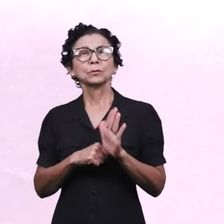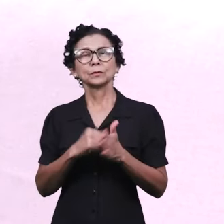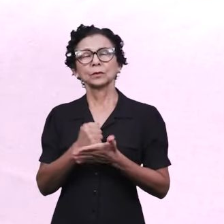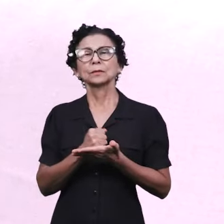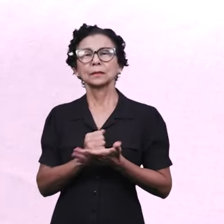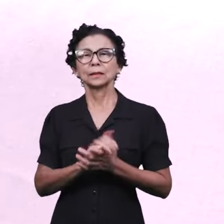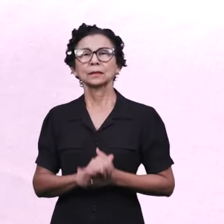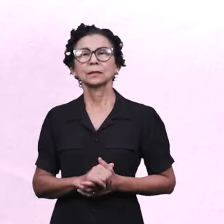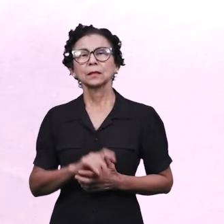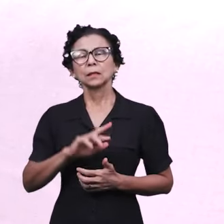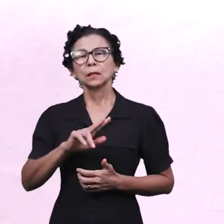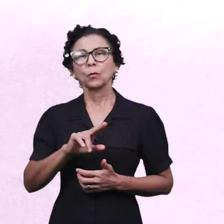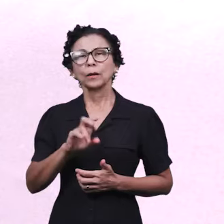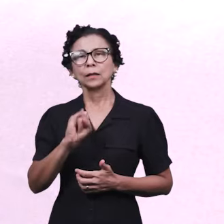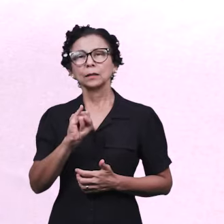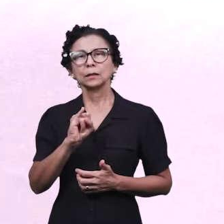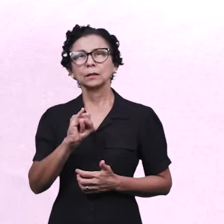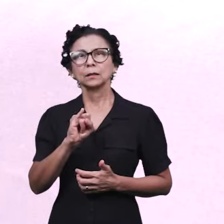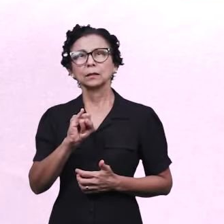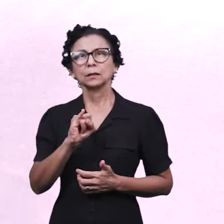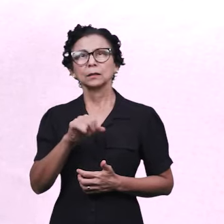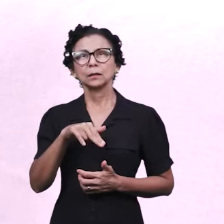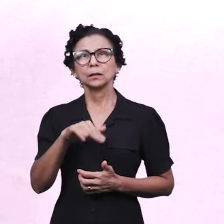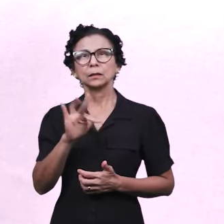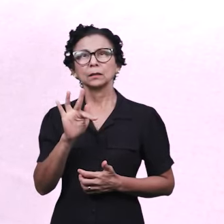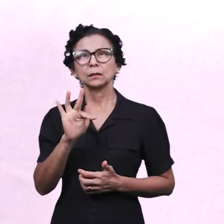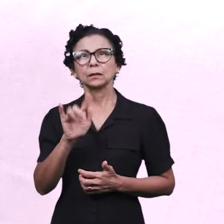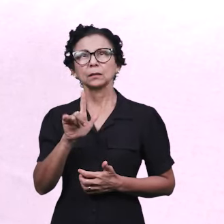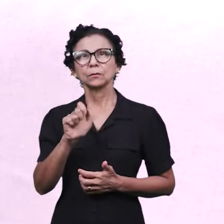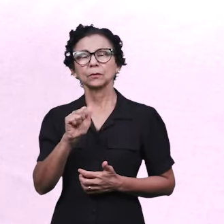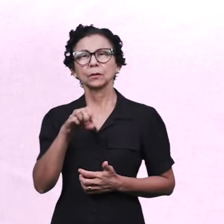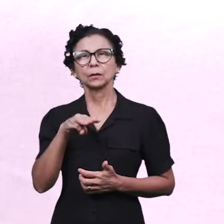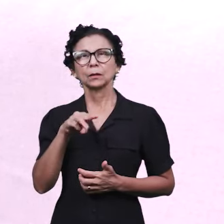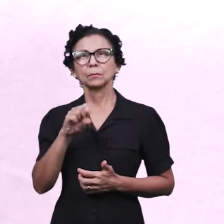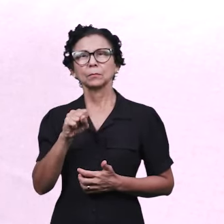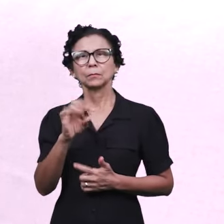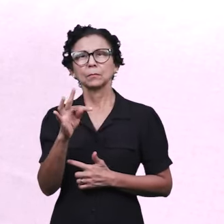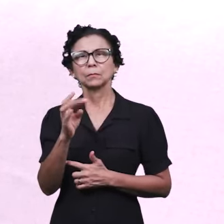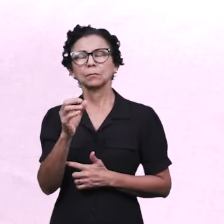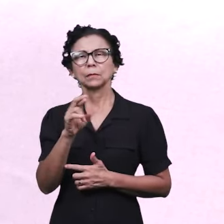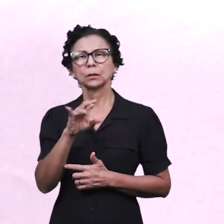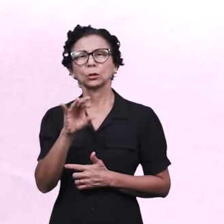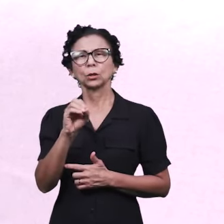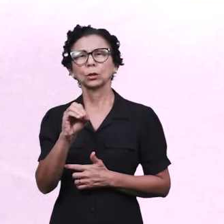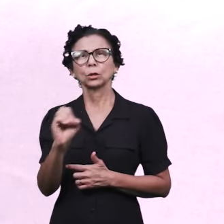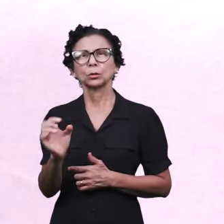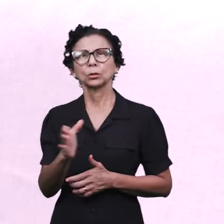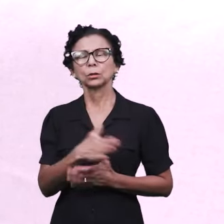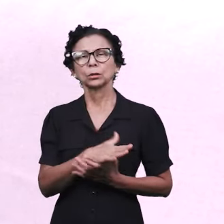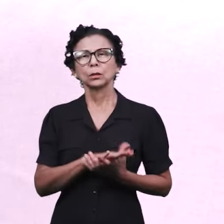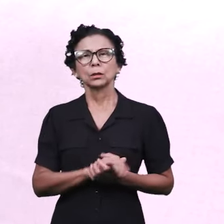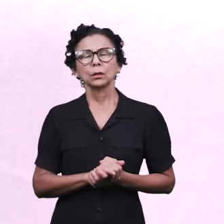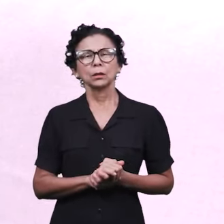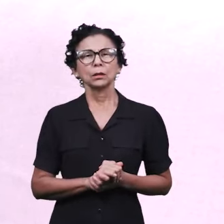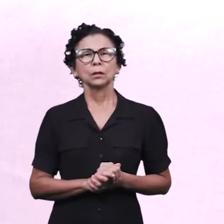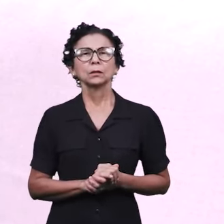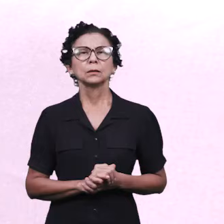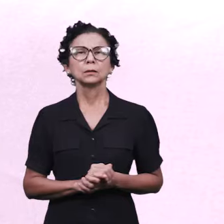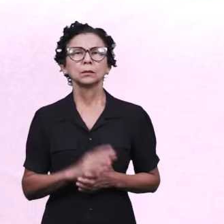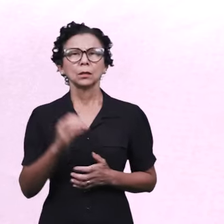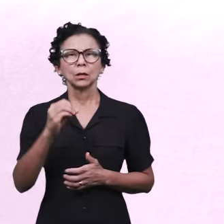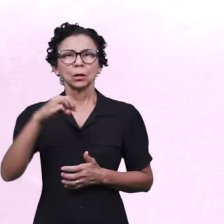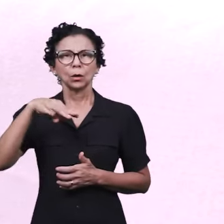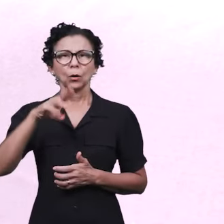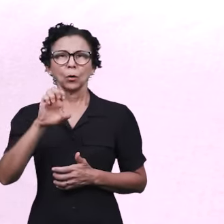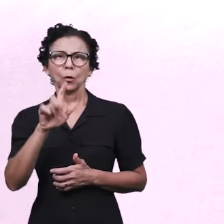anti-inflamatórios que auxiliam na dor e na redução do estágio da doença e como por exemplo ômega-3 então consumir